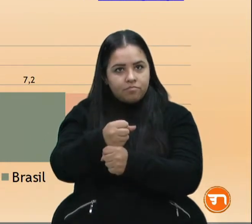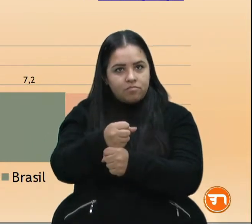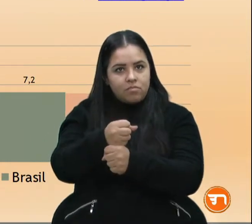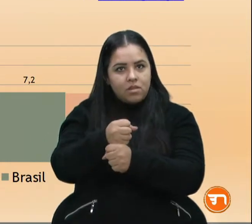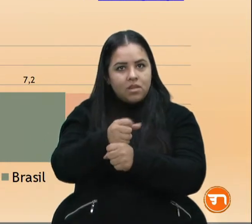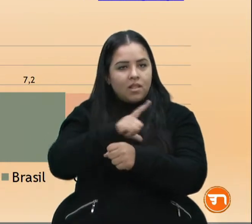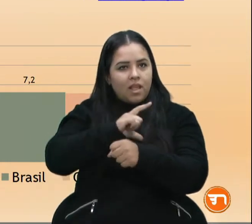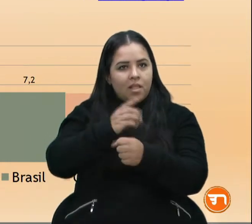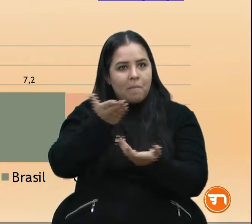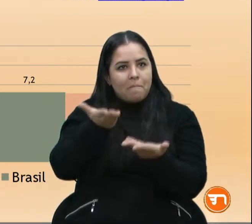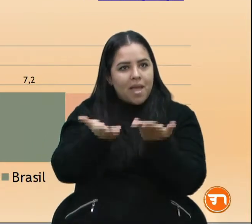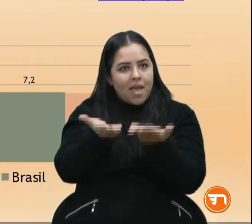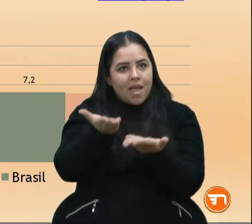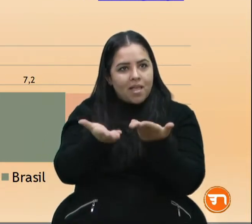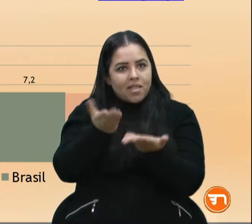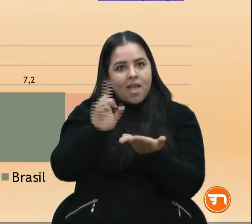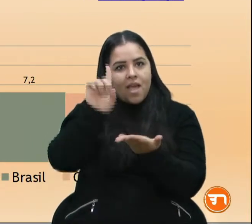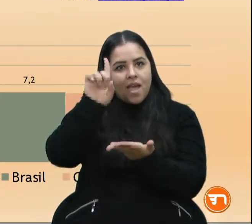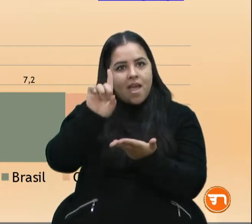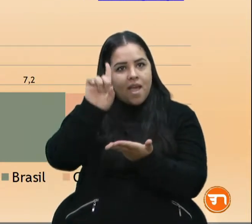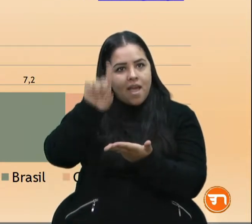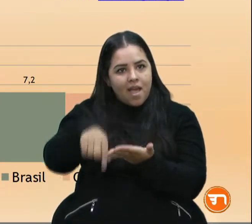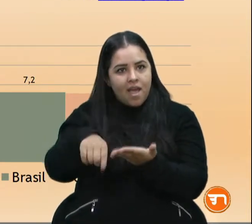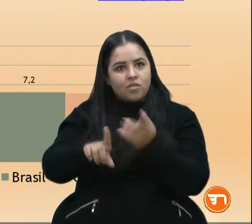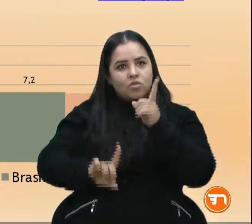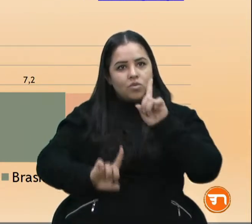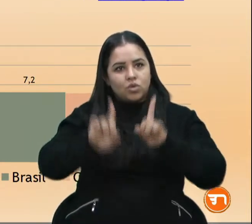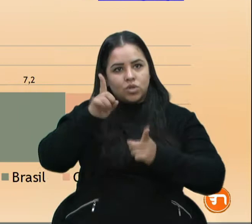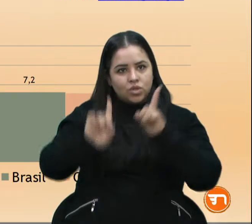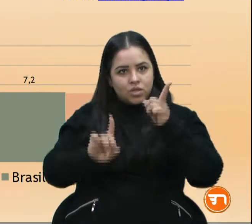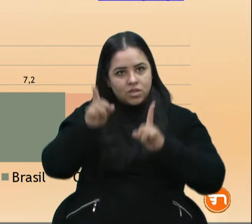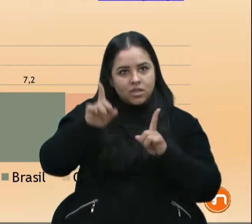média aqui é do Chile. Né, a gente teve então